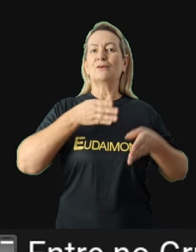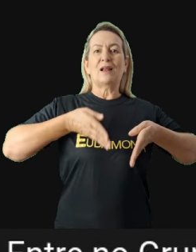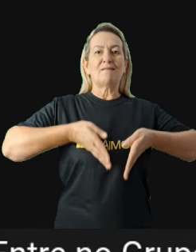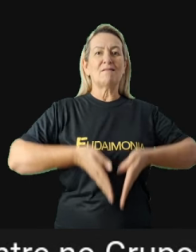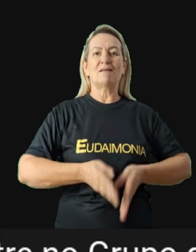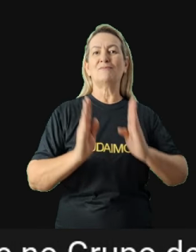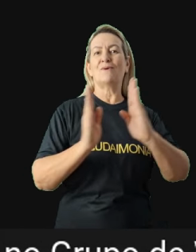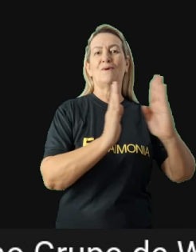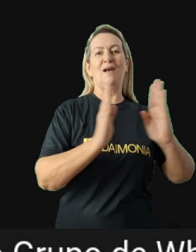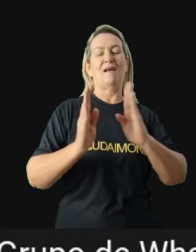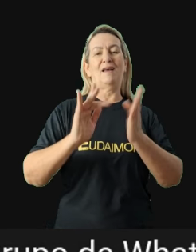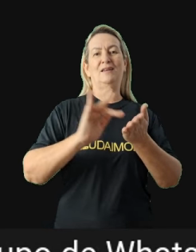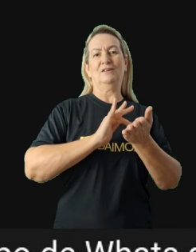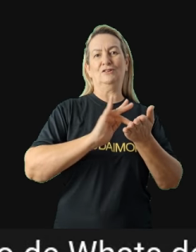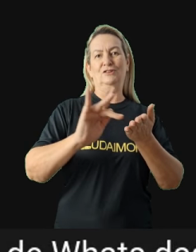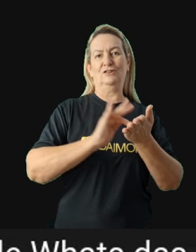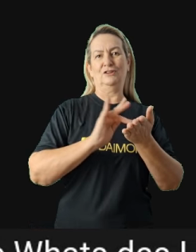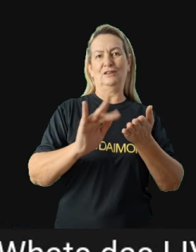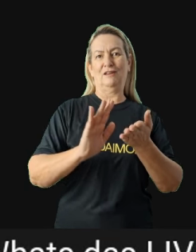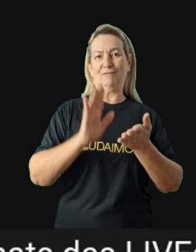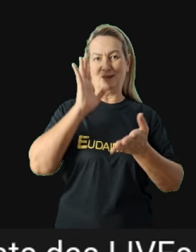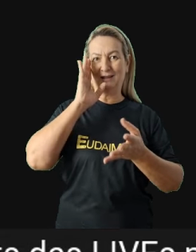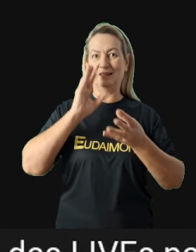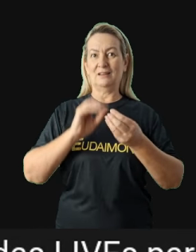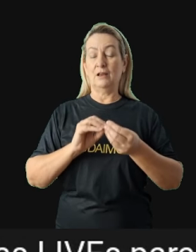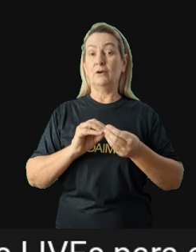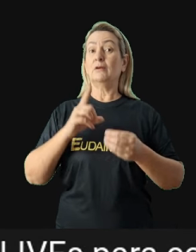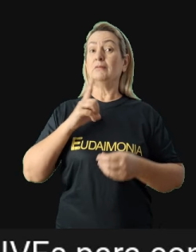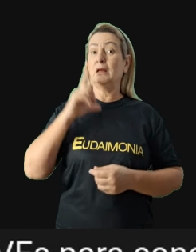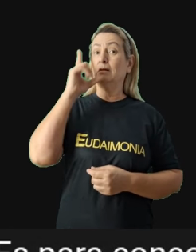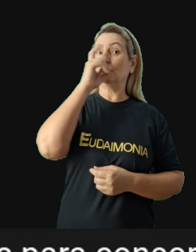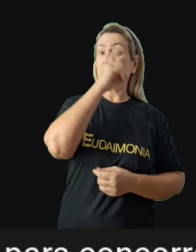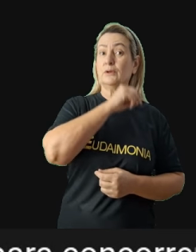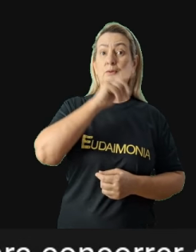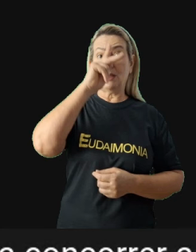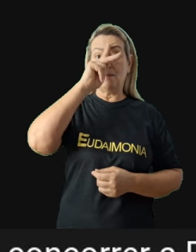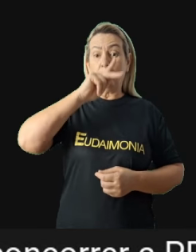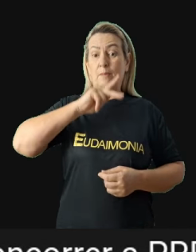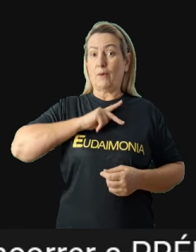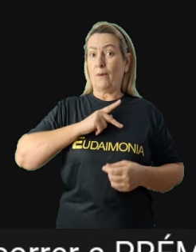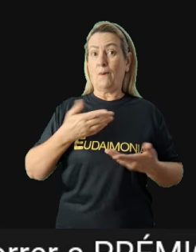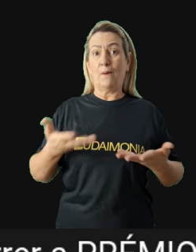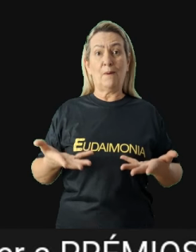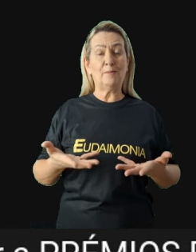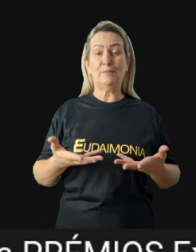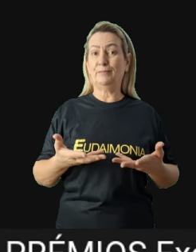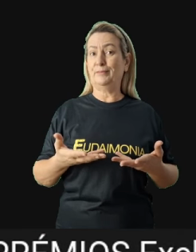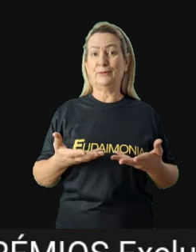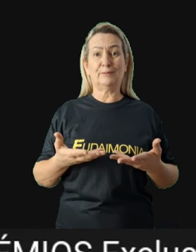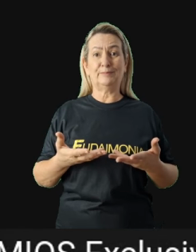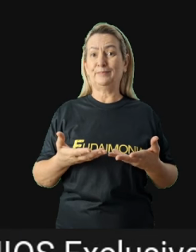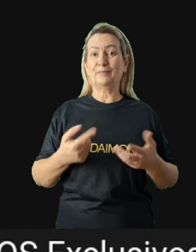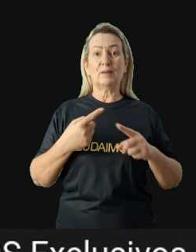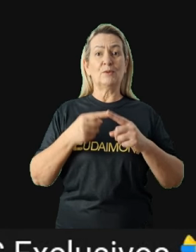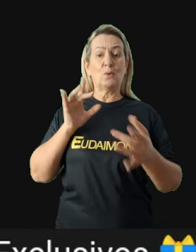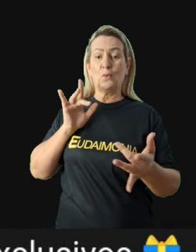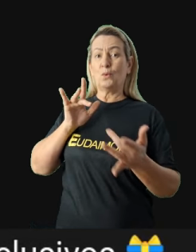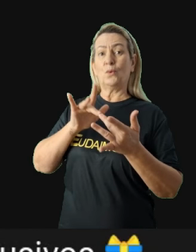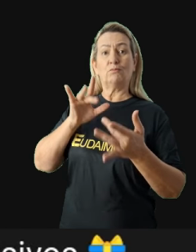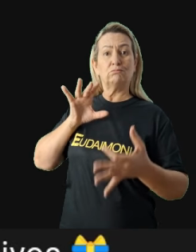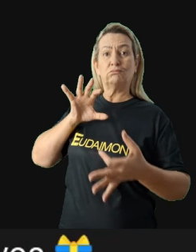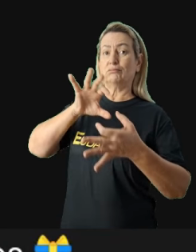migrantes digitais, nós não somos nativos digitais. Então, nós temos algumas dificuldades que são inerentes à nossa